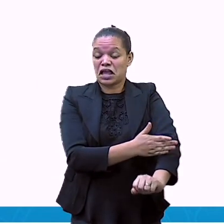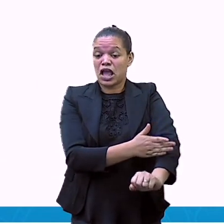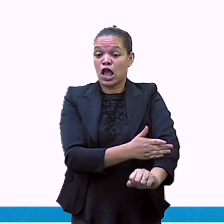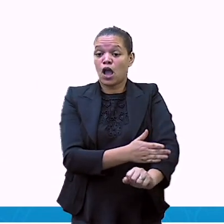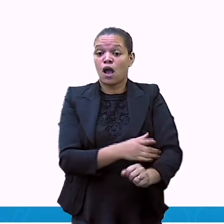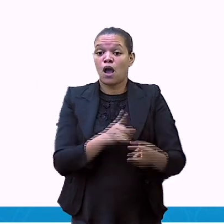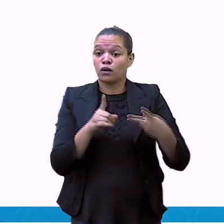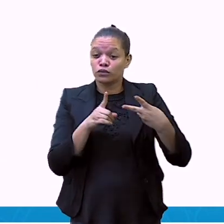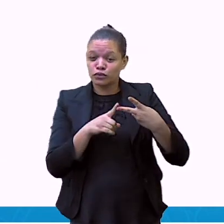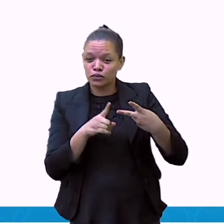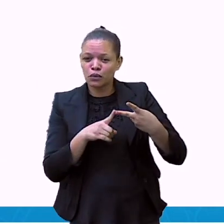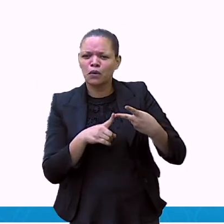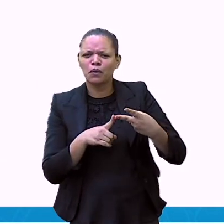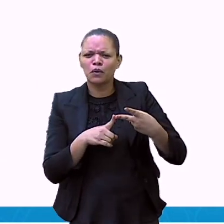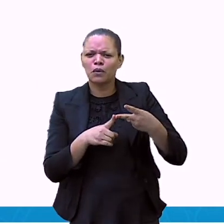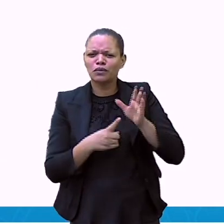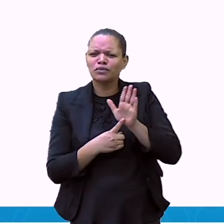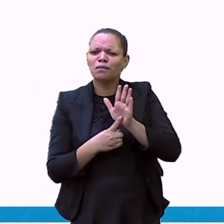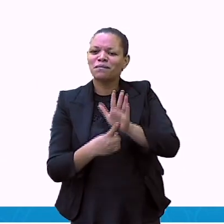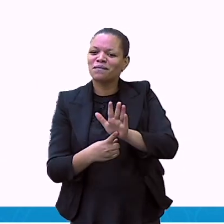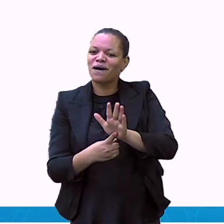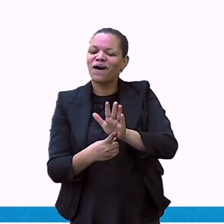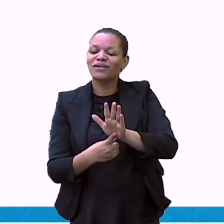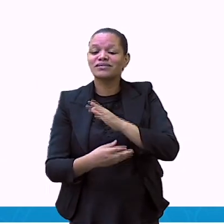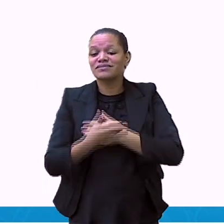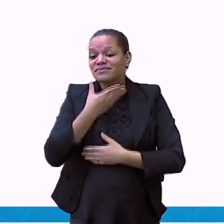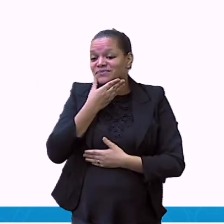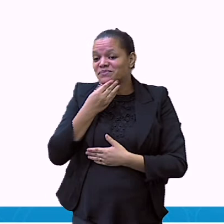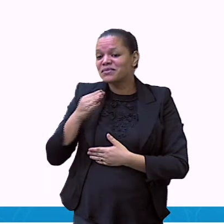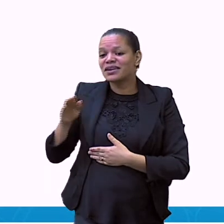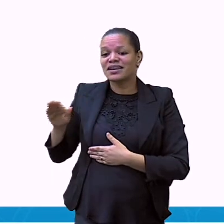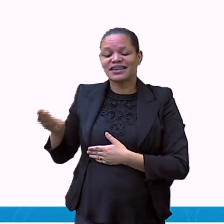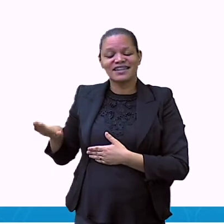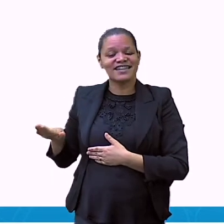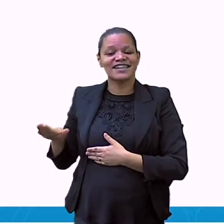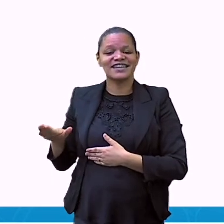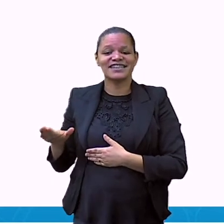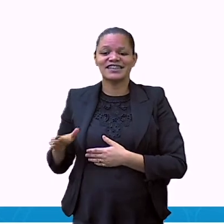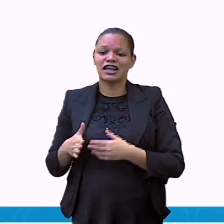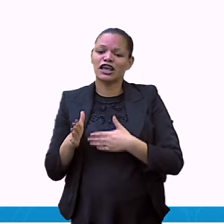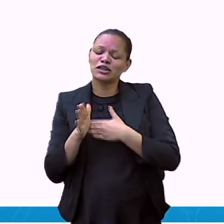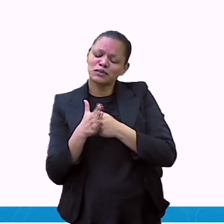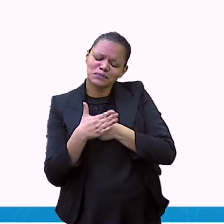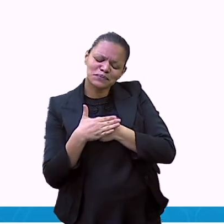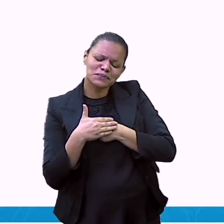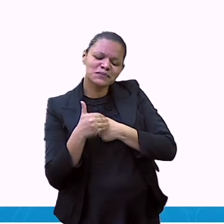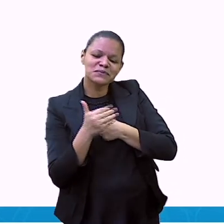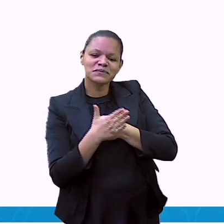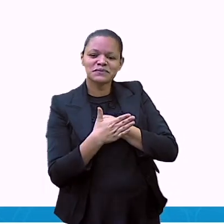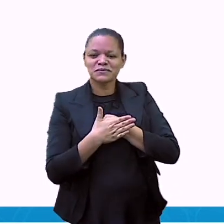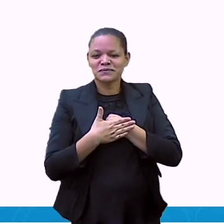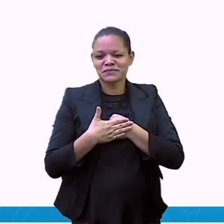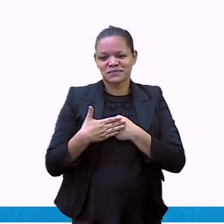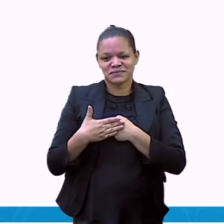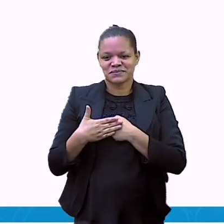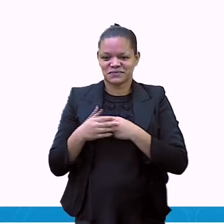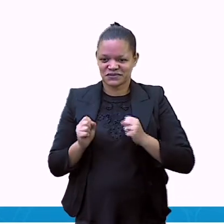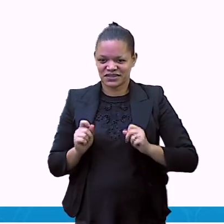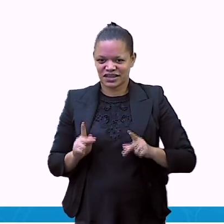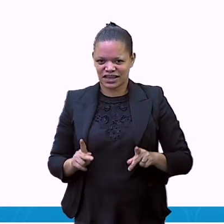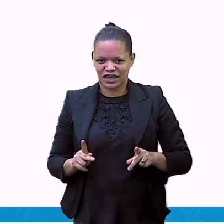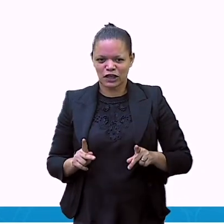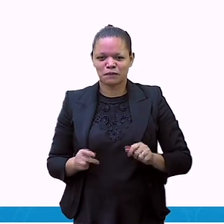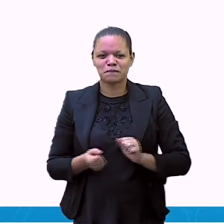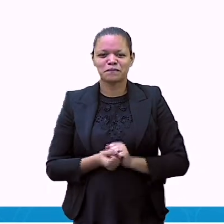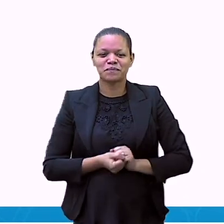contrário. 7. E você? Compare-se a que ou a quem?